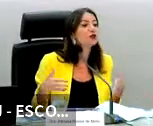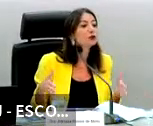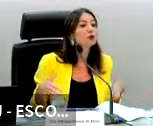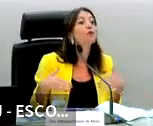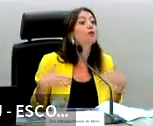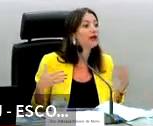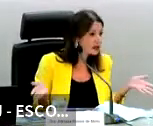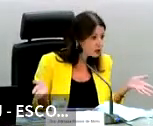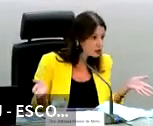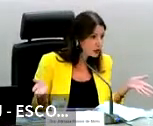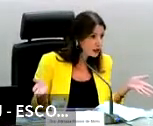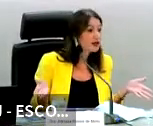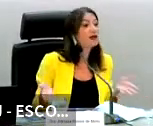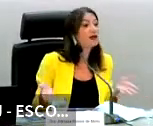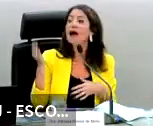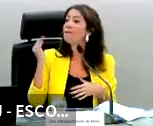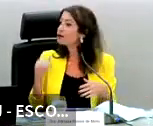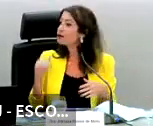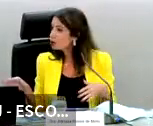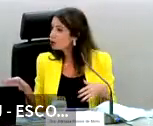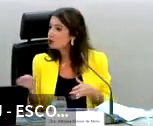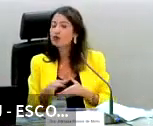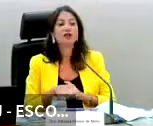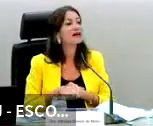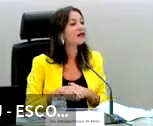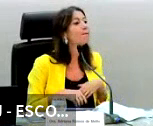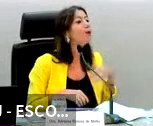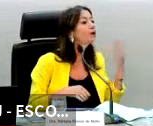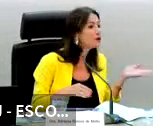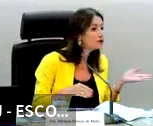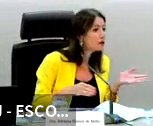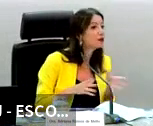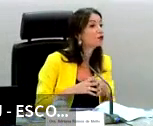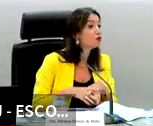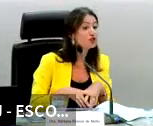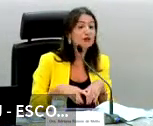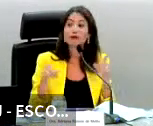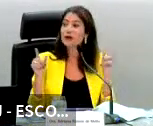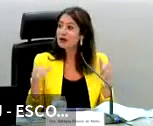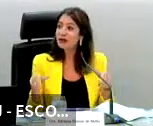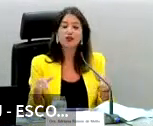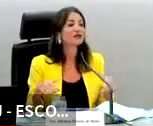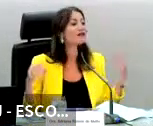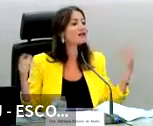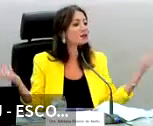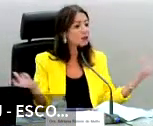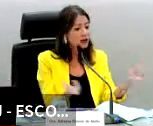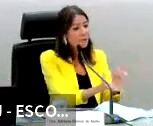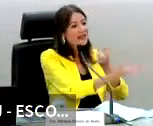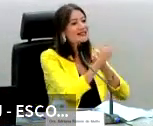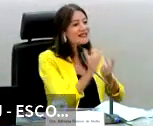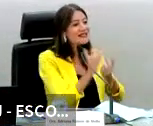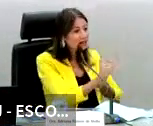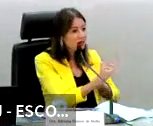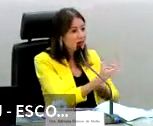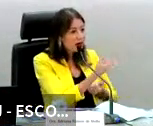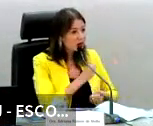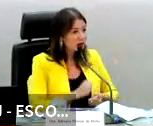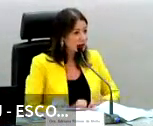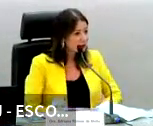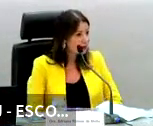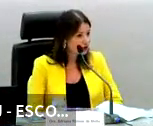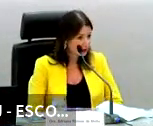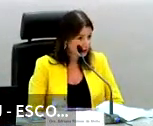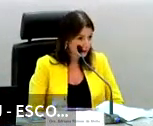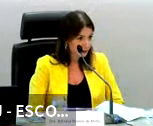e, sobretudo, mulheres. E a metodologia utilizada, portanto, é uma metodologia feminista, trazendo a mulher para a centralidade